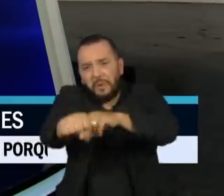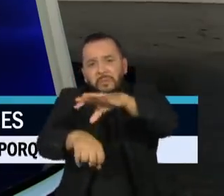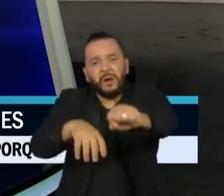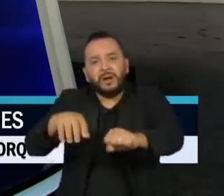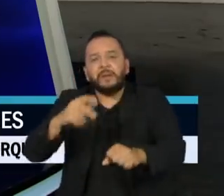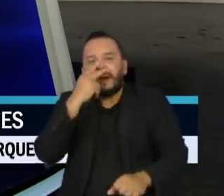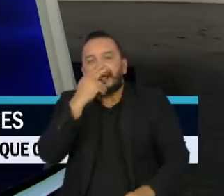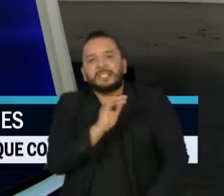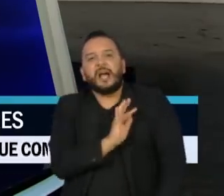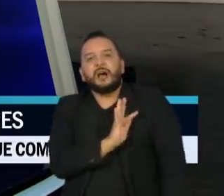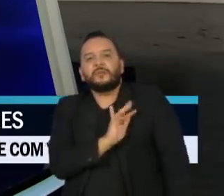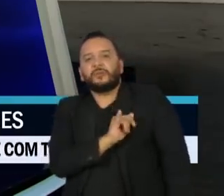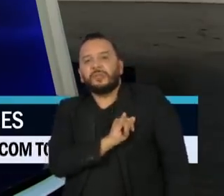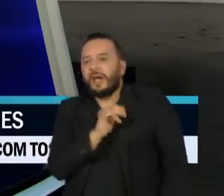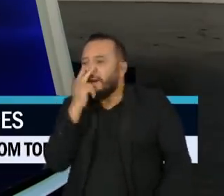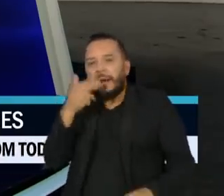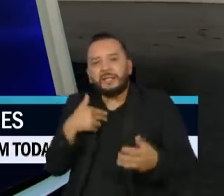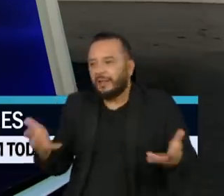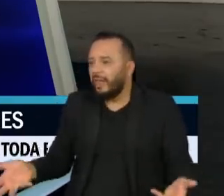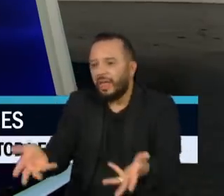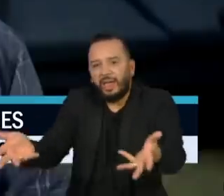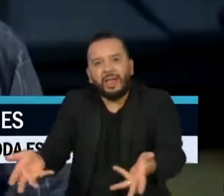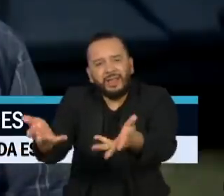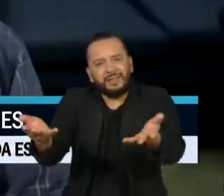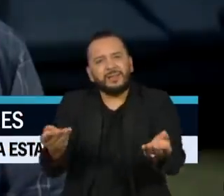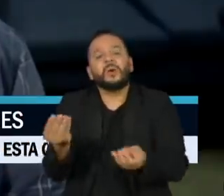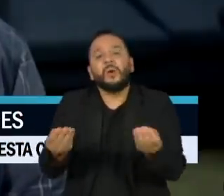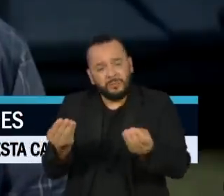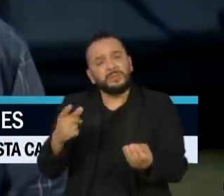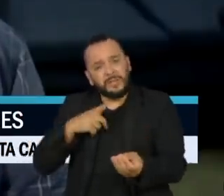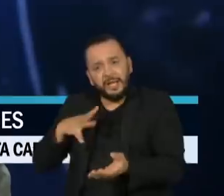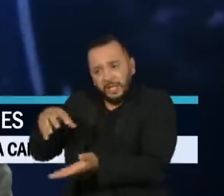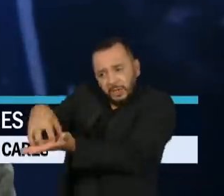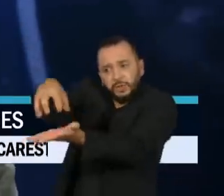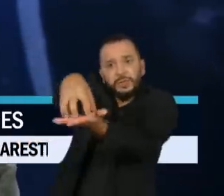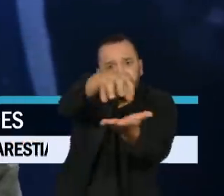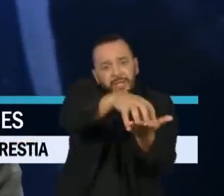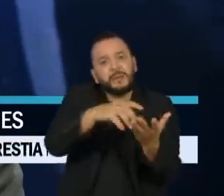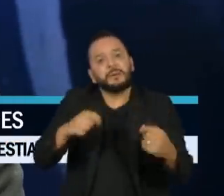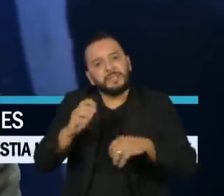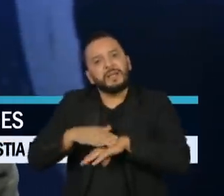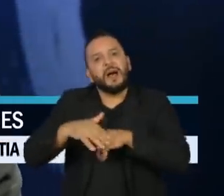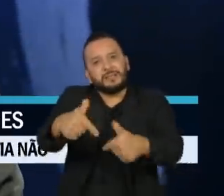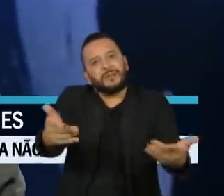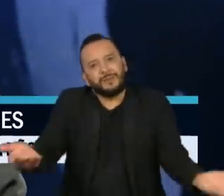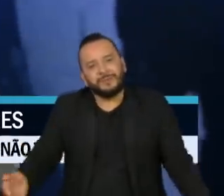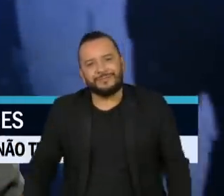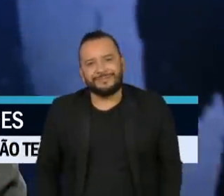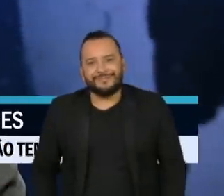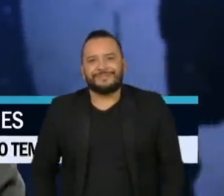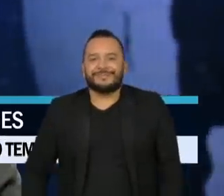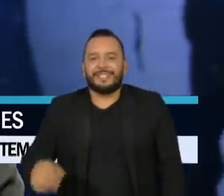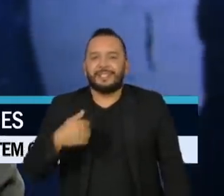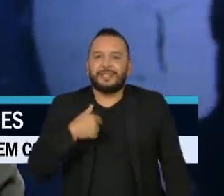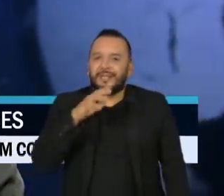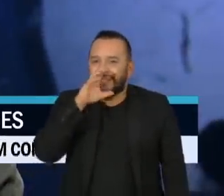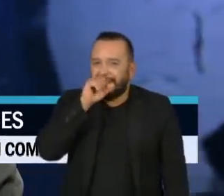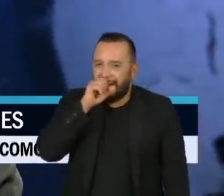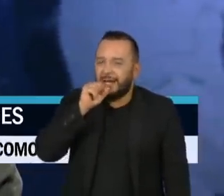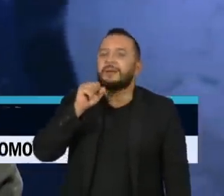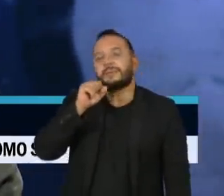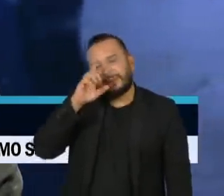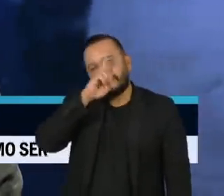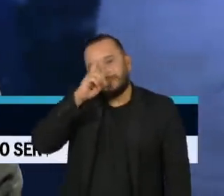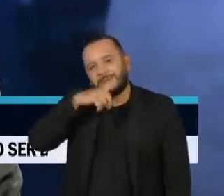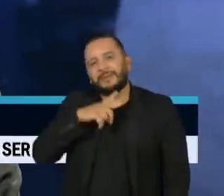isso. Os instrumentos para ajudar essas pessoas nós temos. Tá bom. Esse final de semana tem mais uma virada esportiva